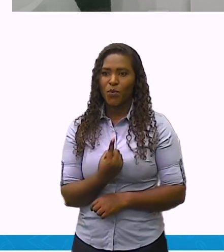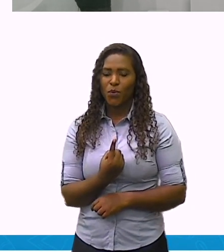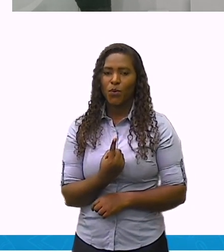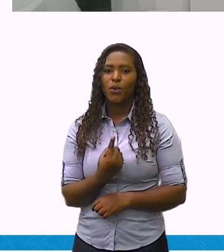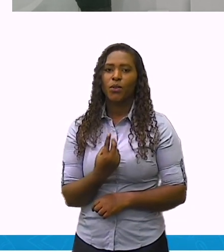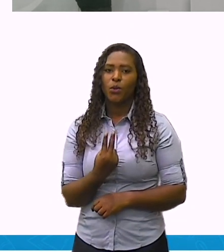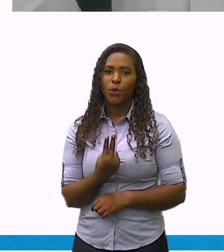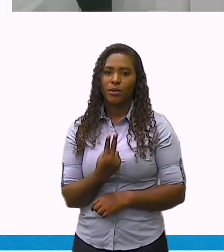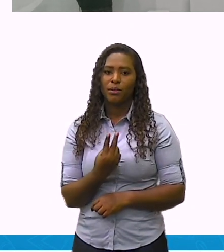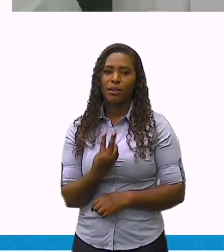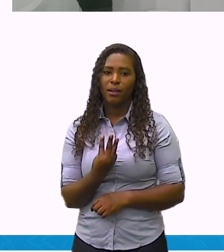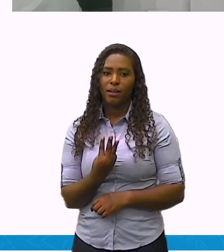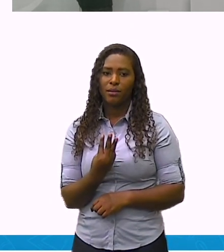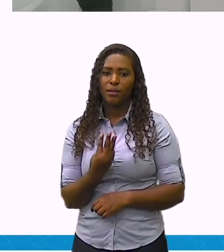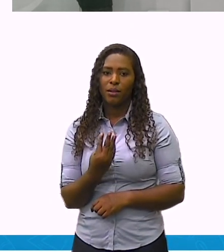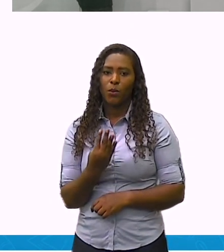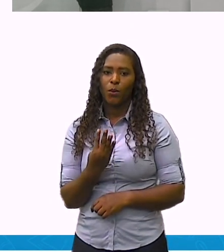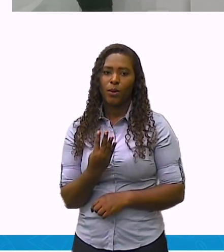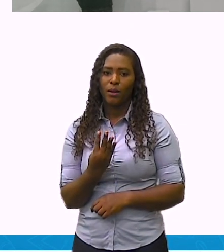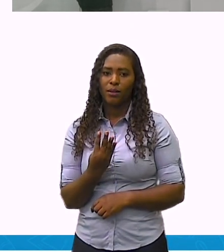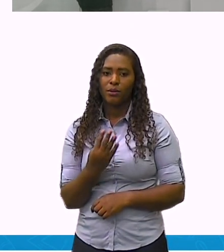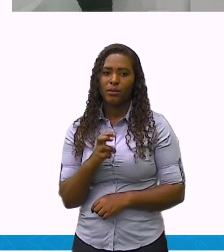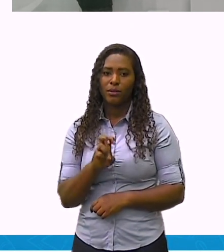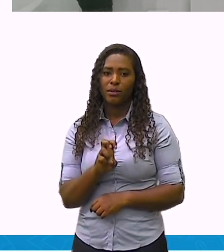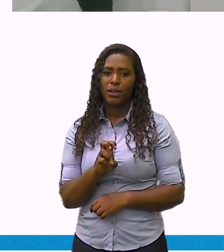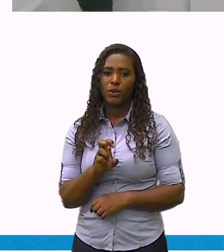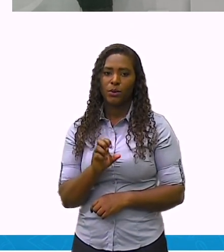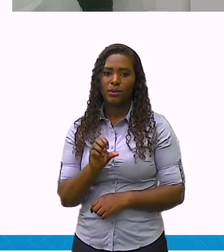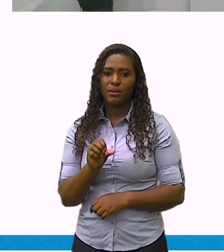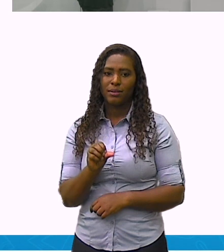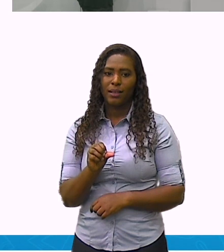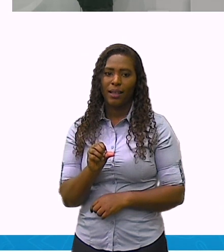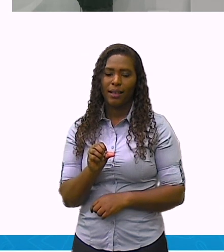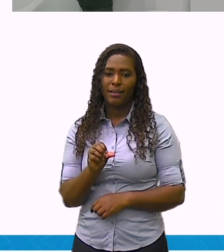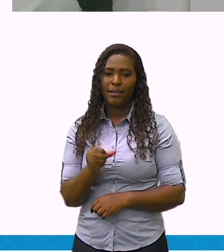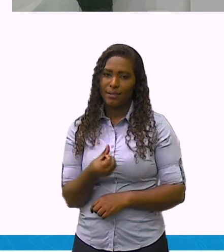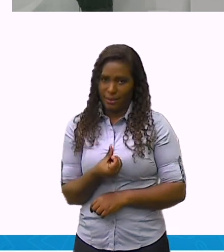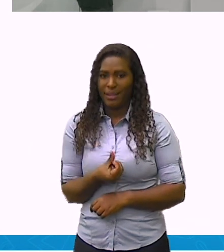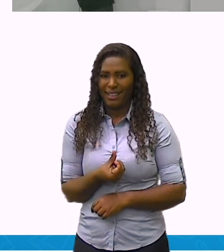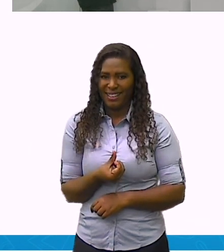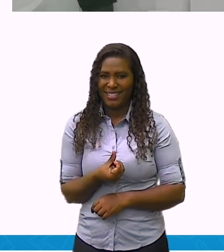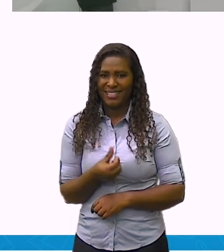1, 2, 3, 4, 5, 6, 7,